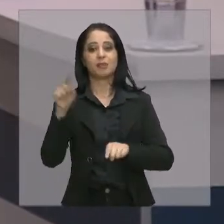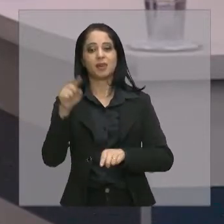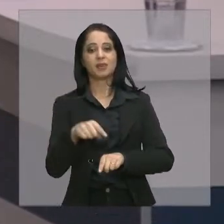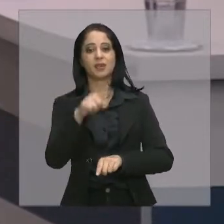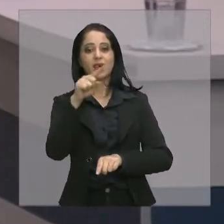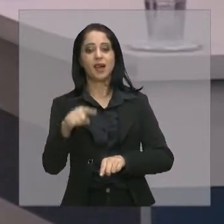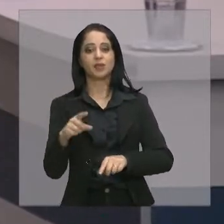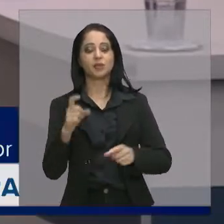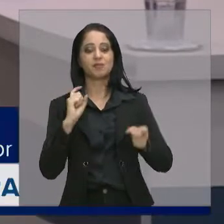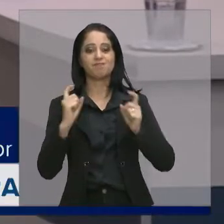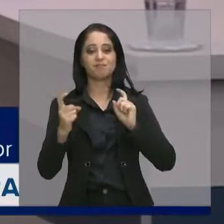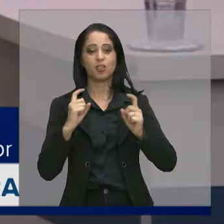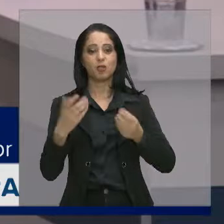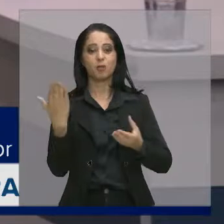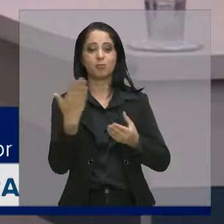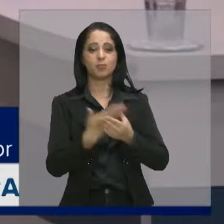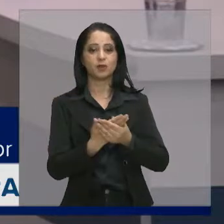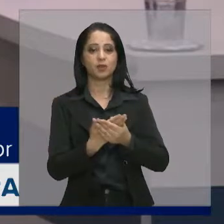seguintes processos: